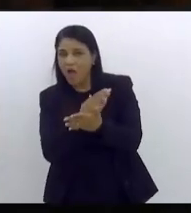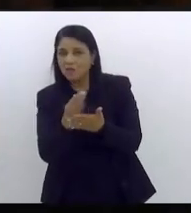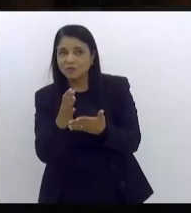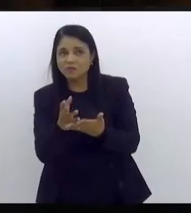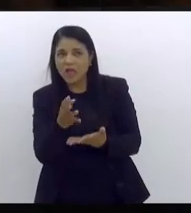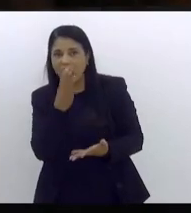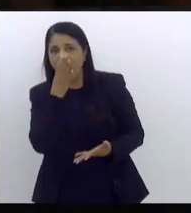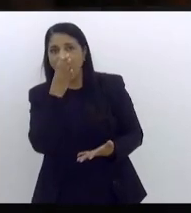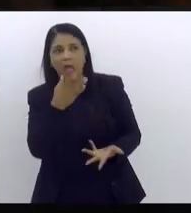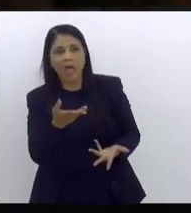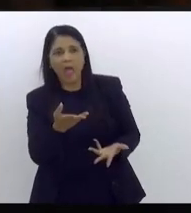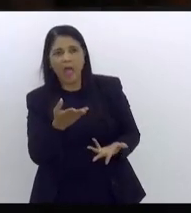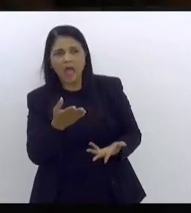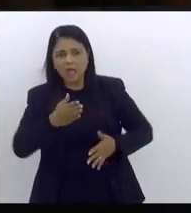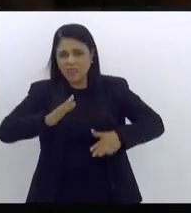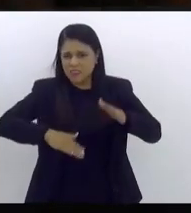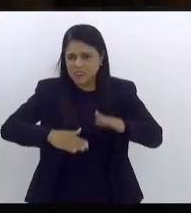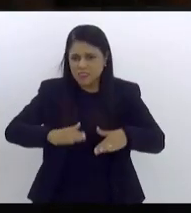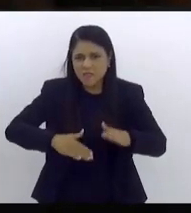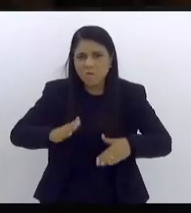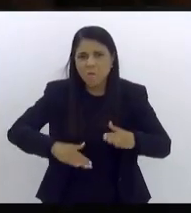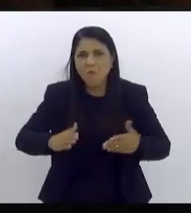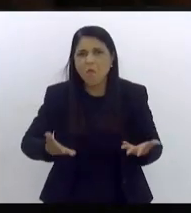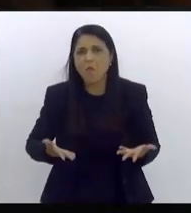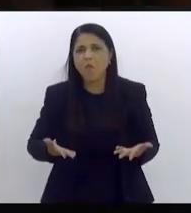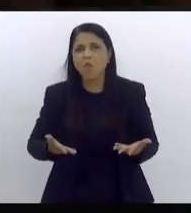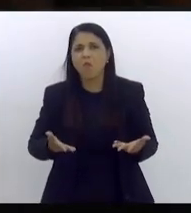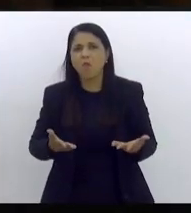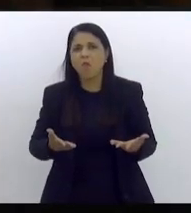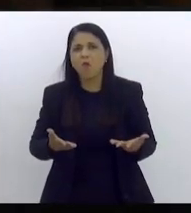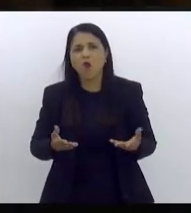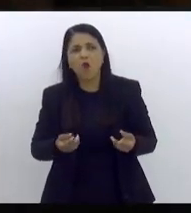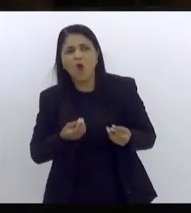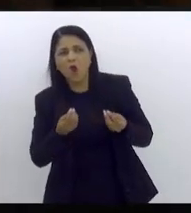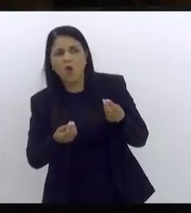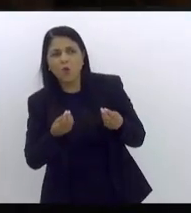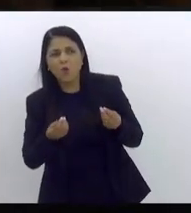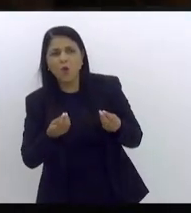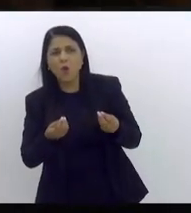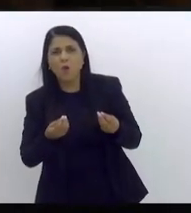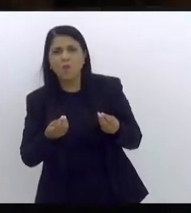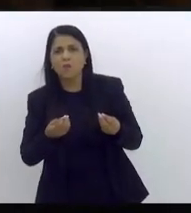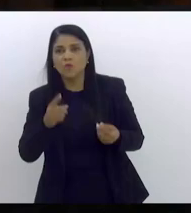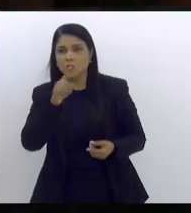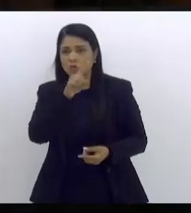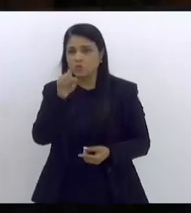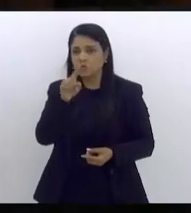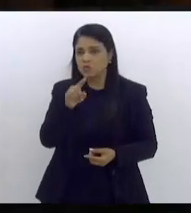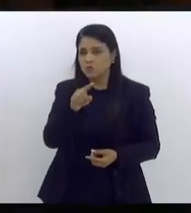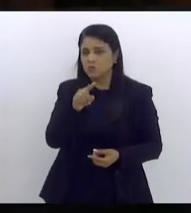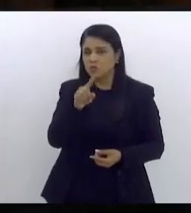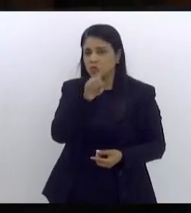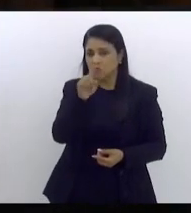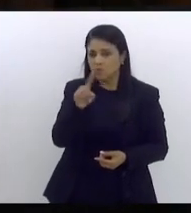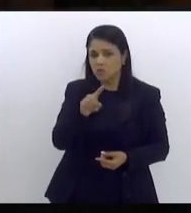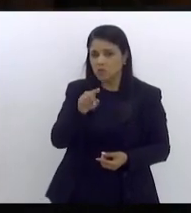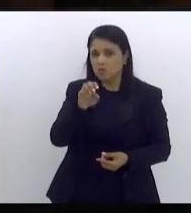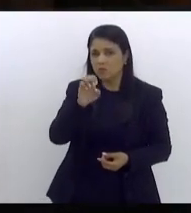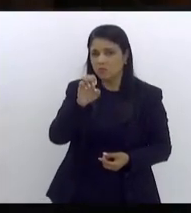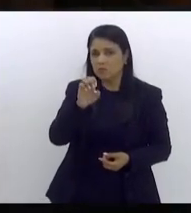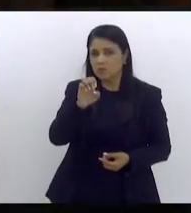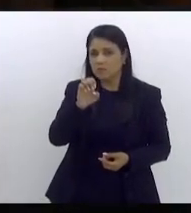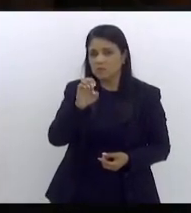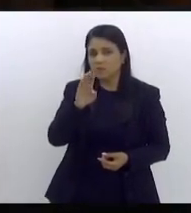mas vai tocar tambor? Como é que vai ser com os eguns? Porque o morto no candomblé é